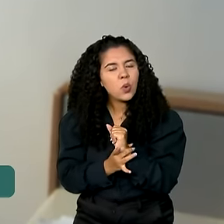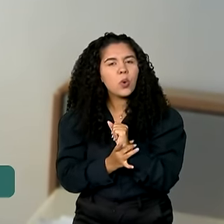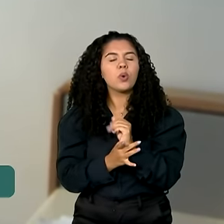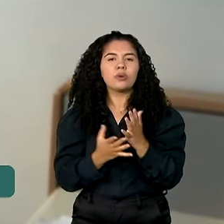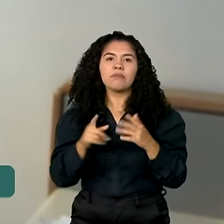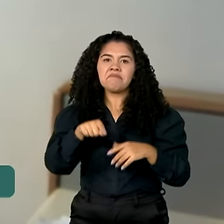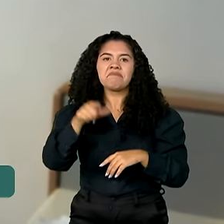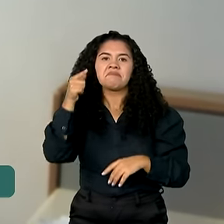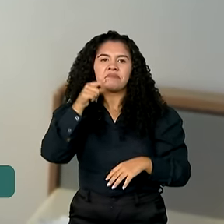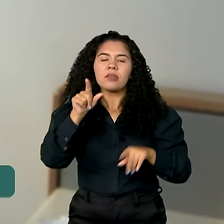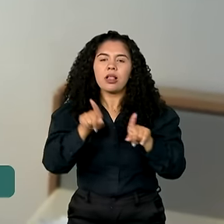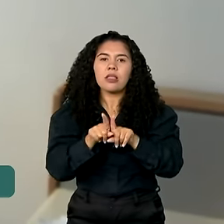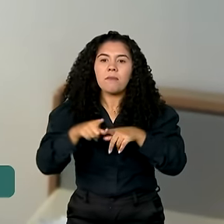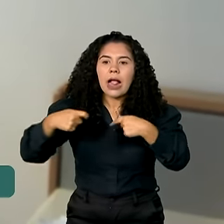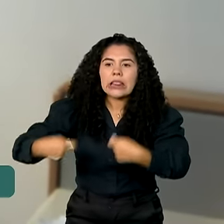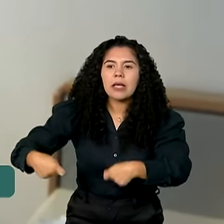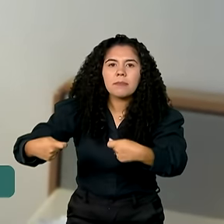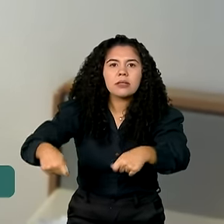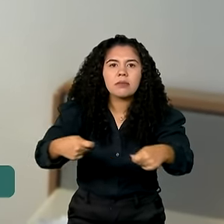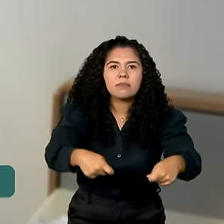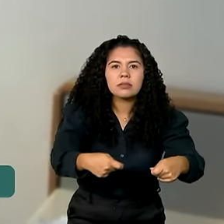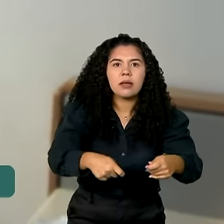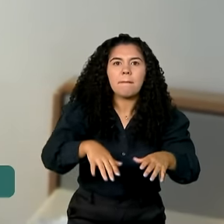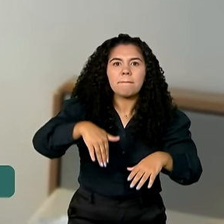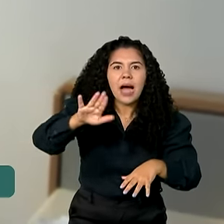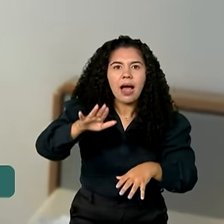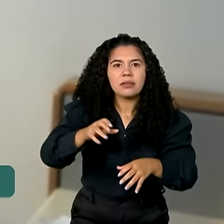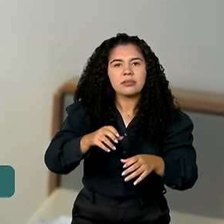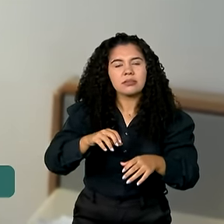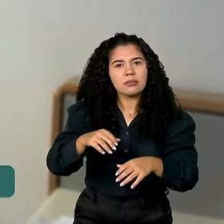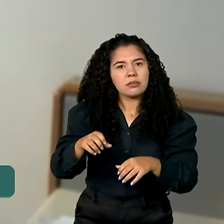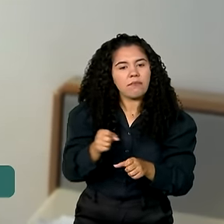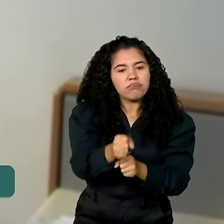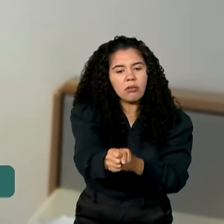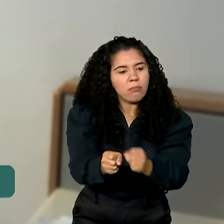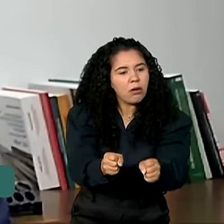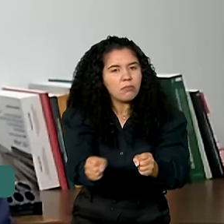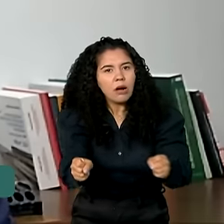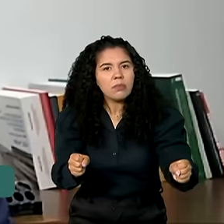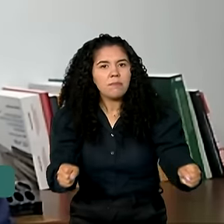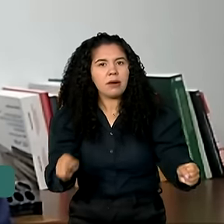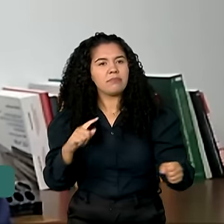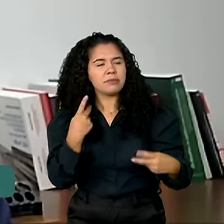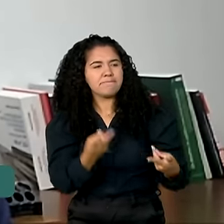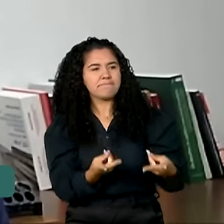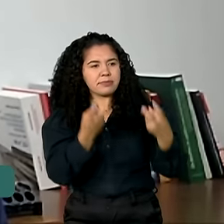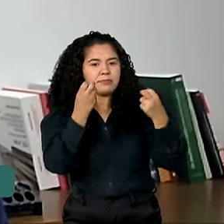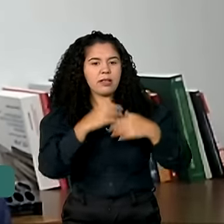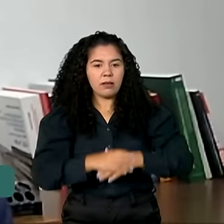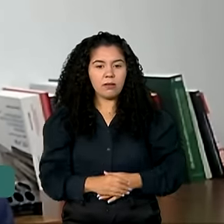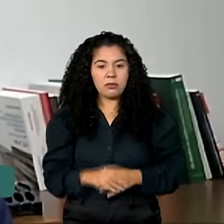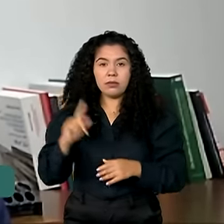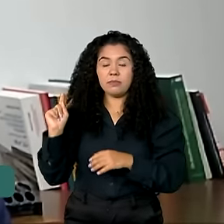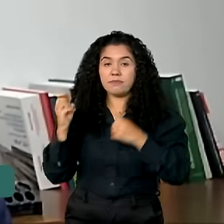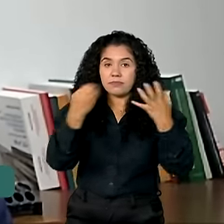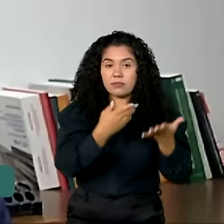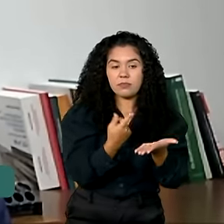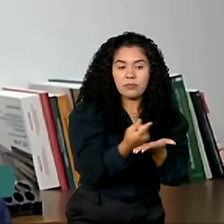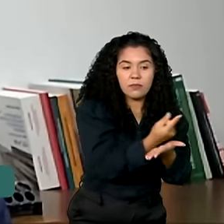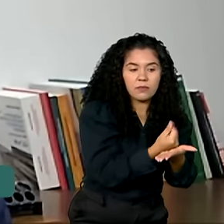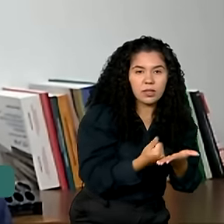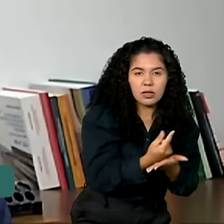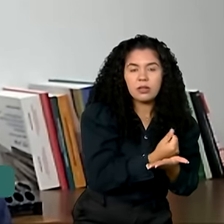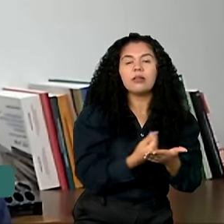foi aumentando a demanda por bens industriais. A gente foi percebendo isso desde o início do ano. É a indústria de bens de capital e de bens de consumo